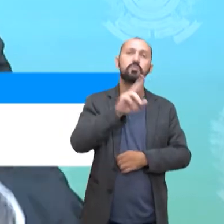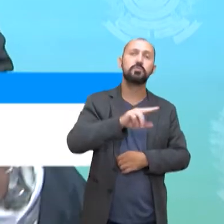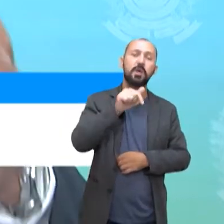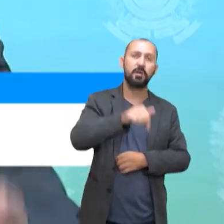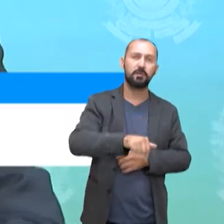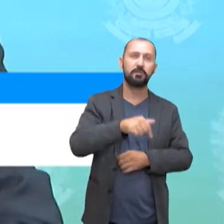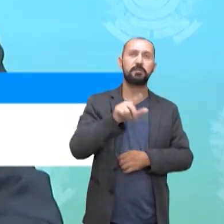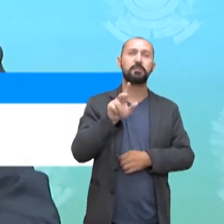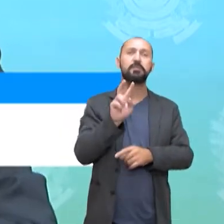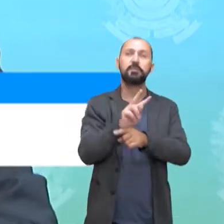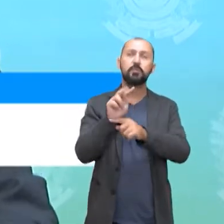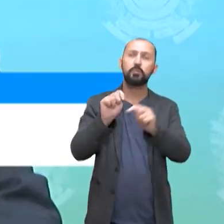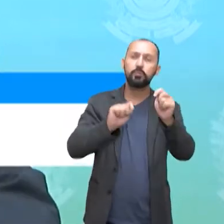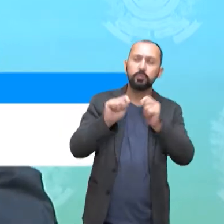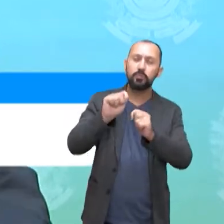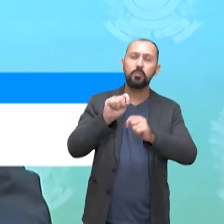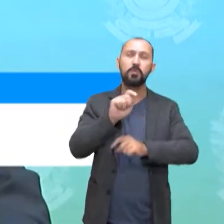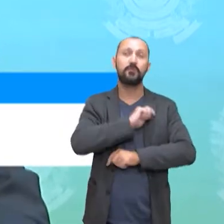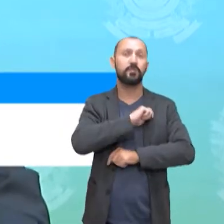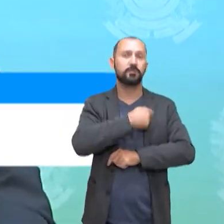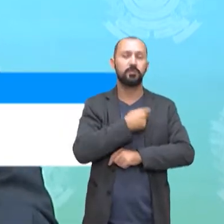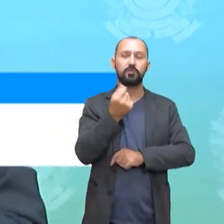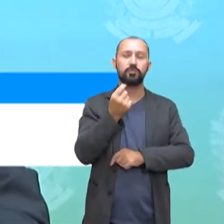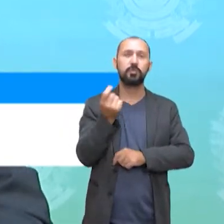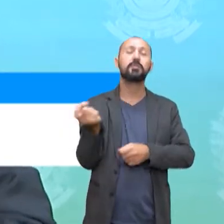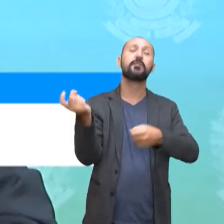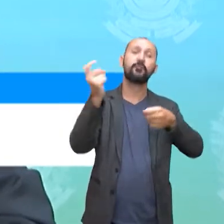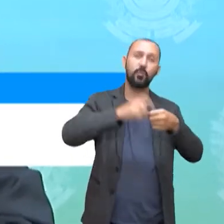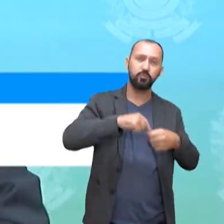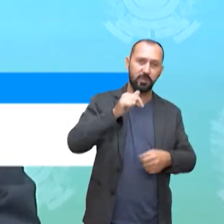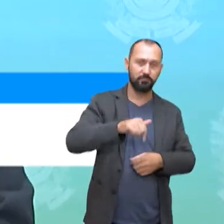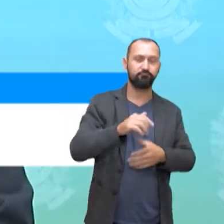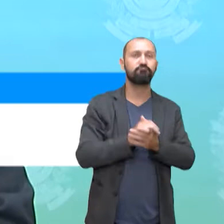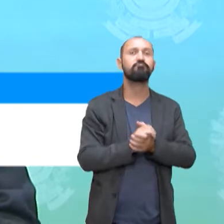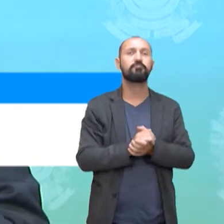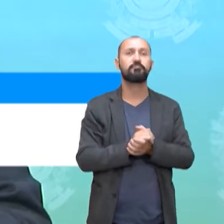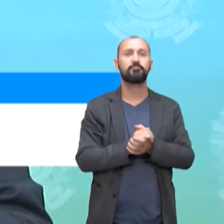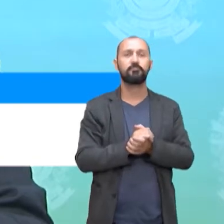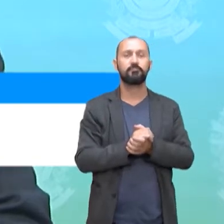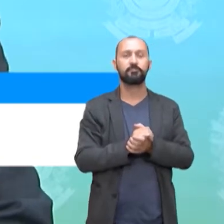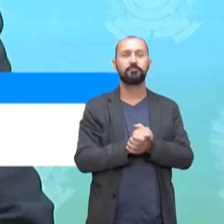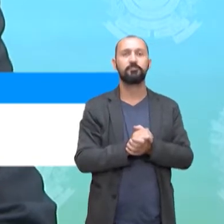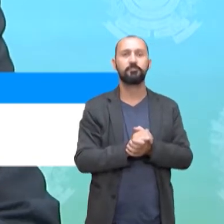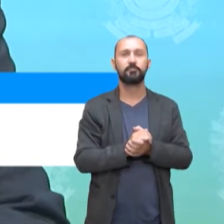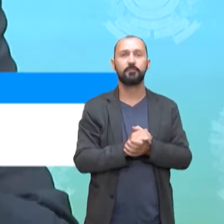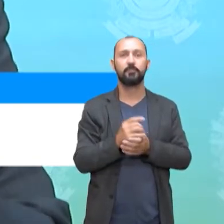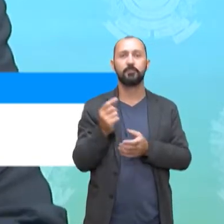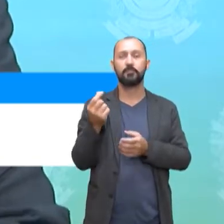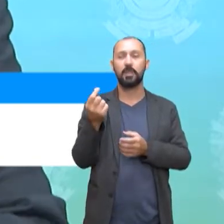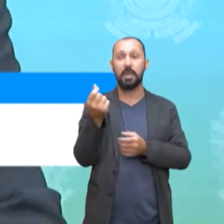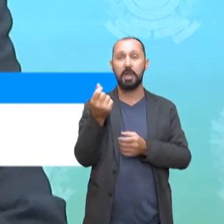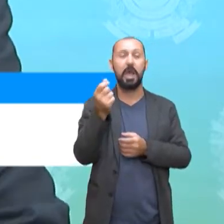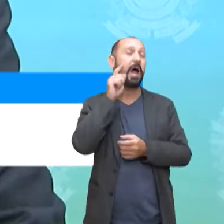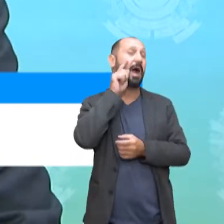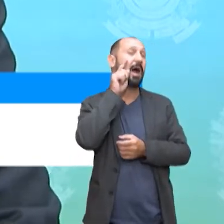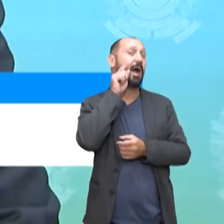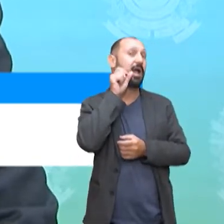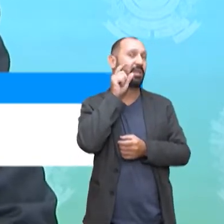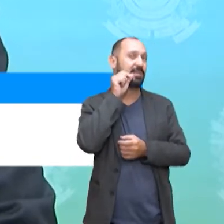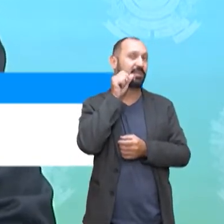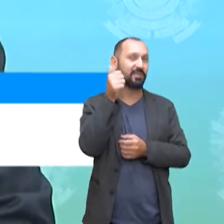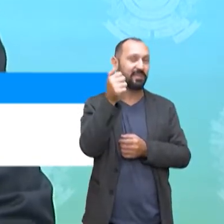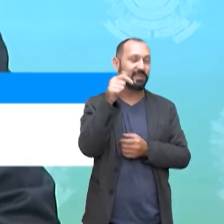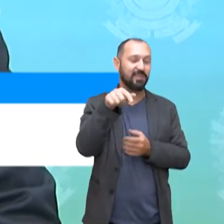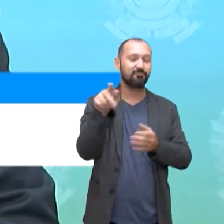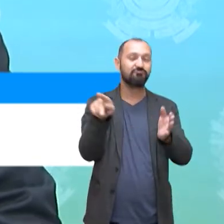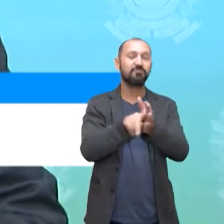gastar, e controla aquilo, fiscaliza aquilo. Sobrou dinheiro, tem que devolver. Então, a caneta está na mão do parlamento, e